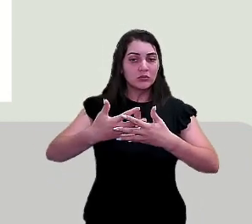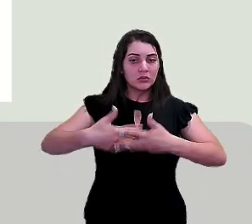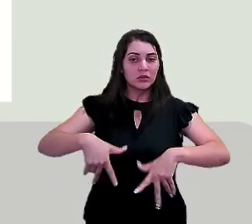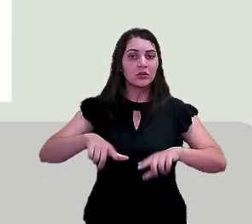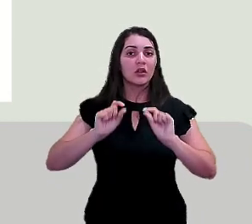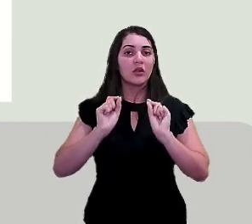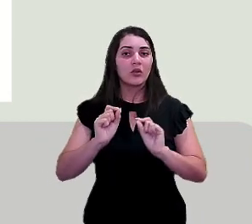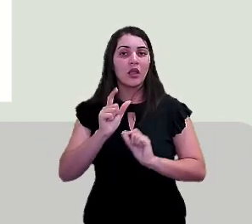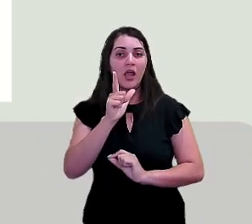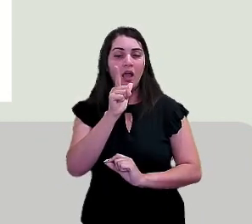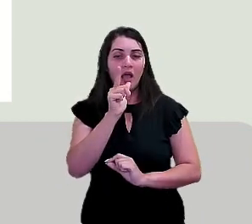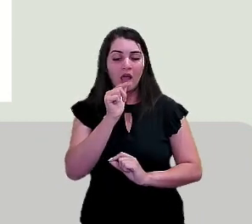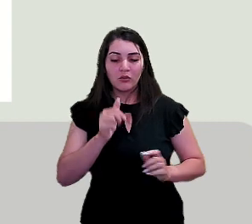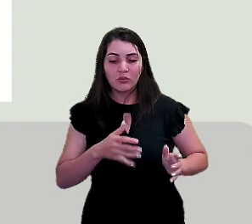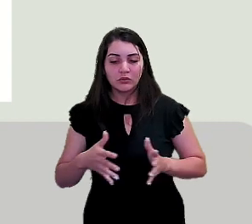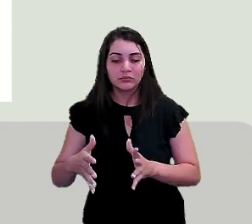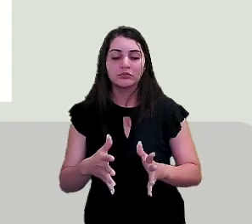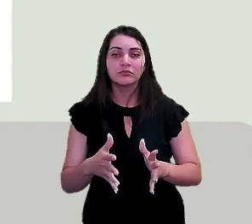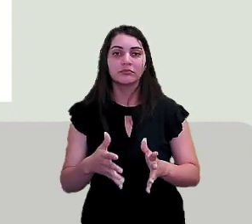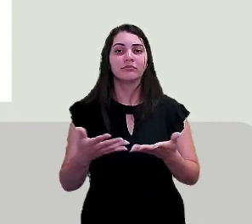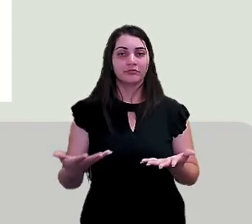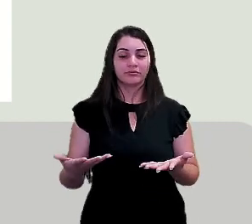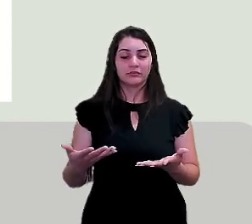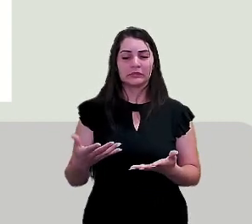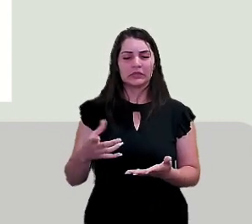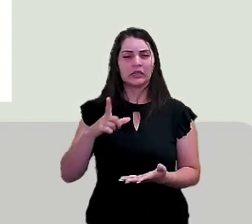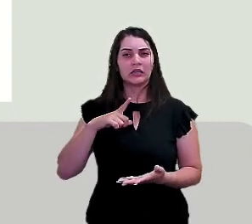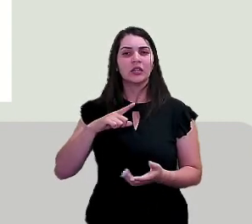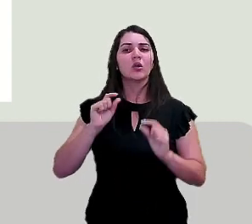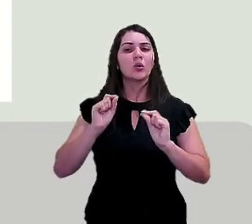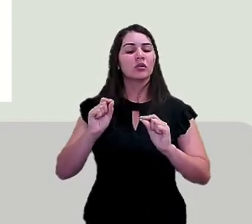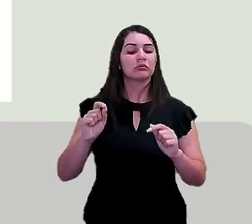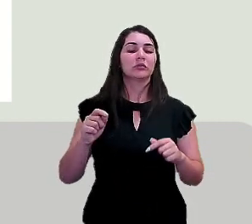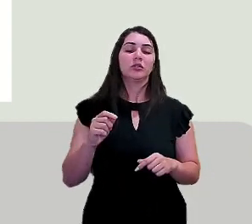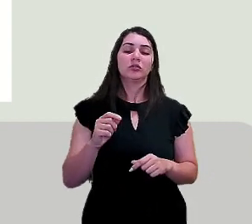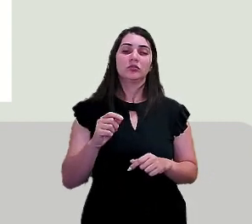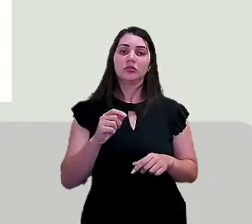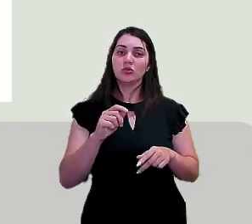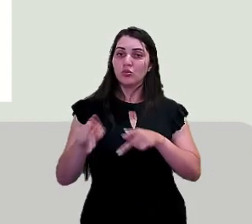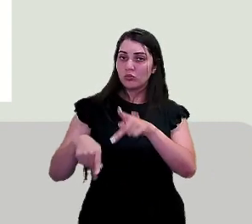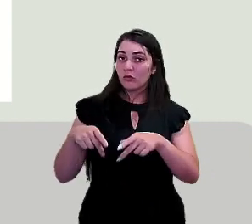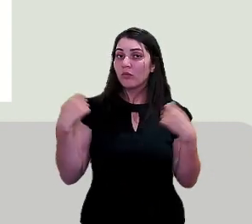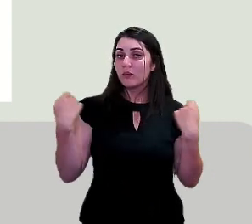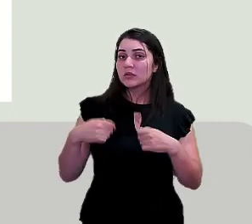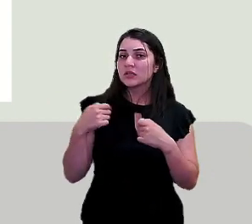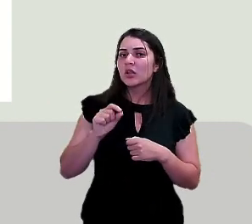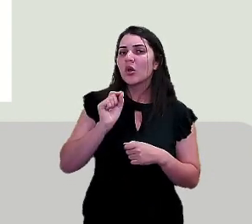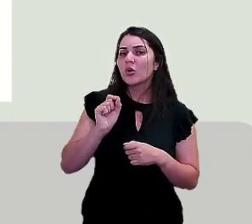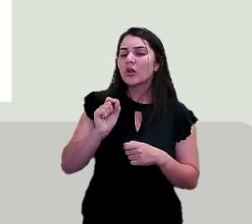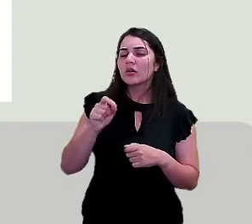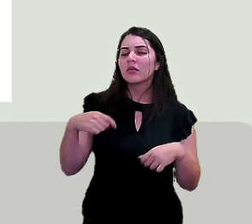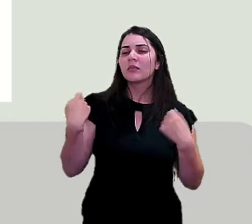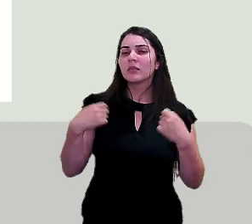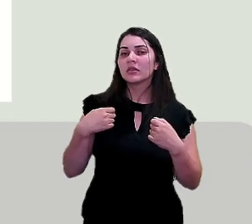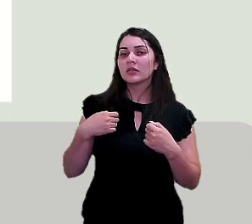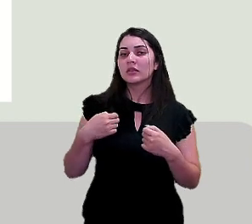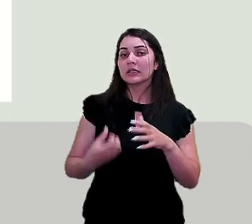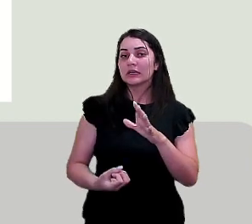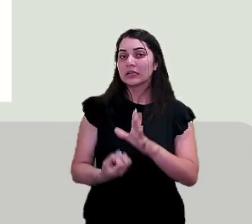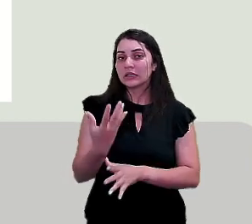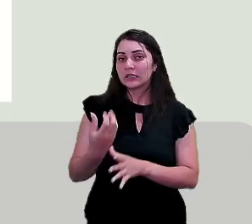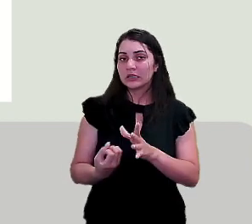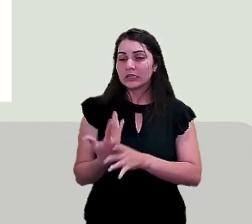a água dos rios, para atender a uma necessidade. Ou seja, que necessidade é essa? De gerar